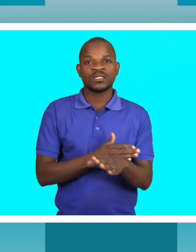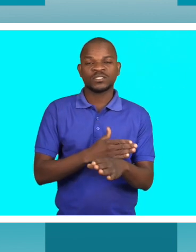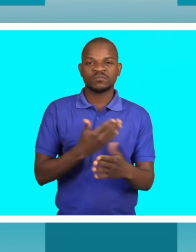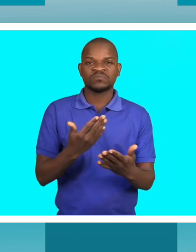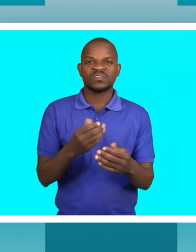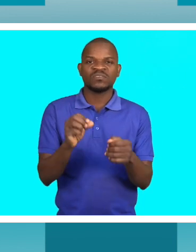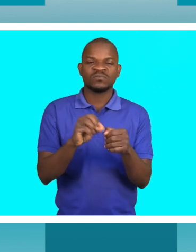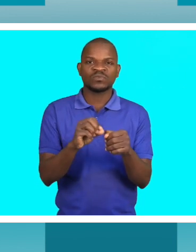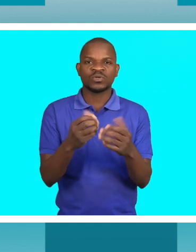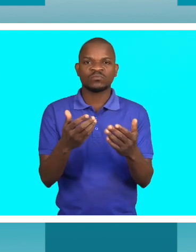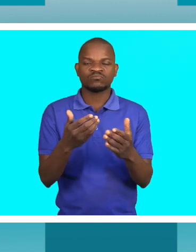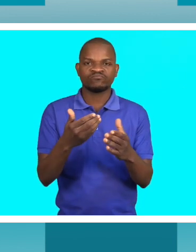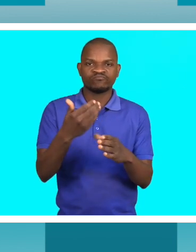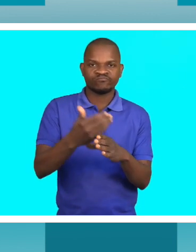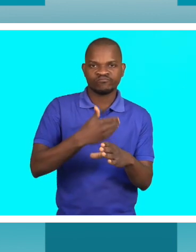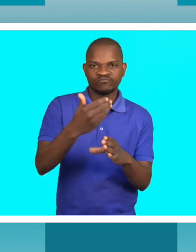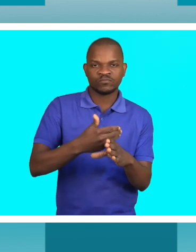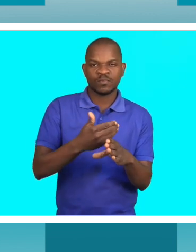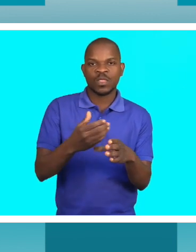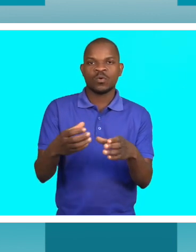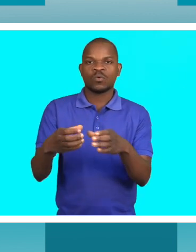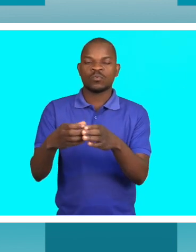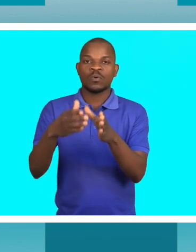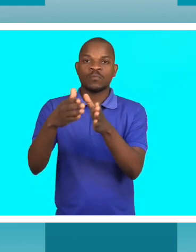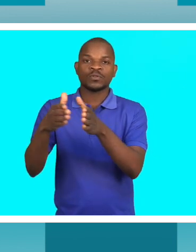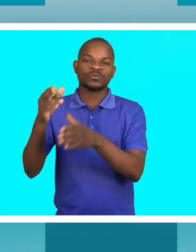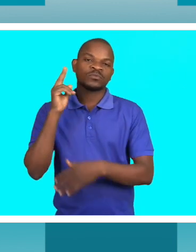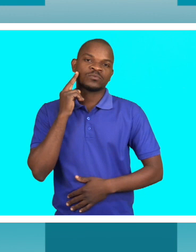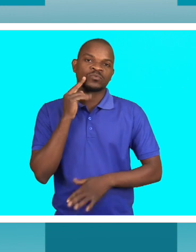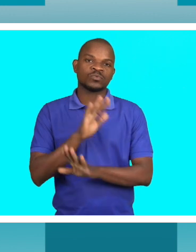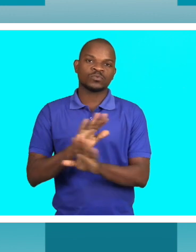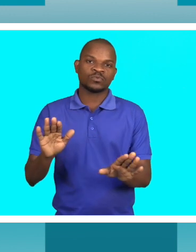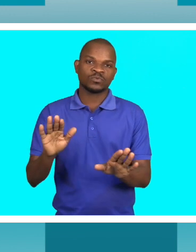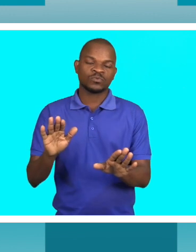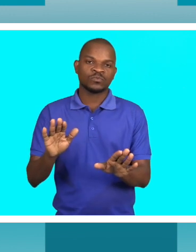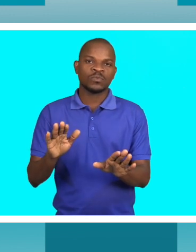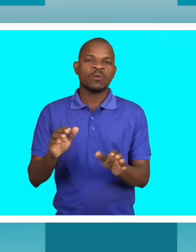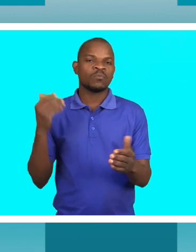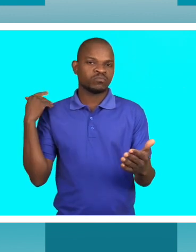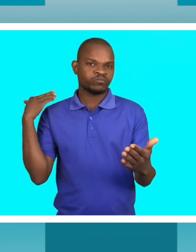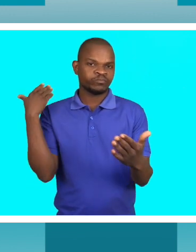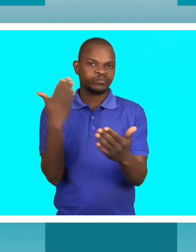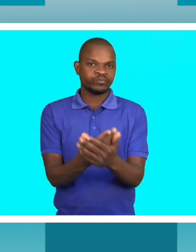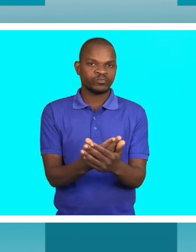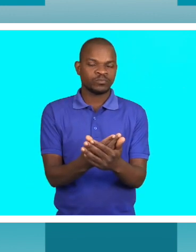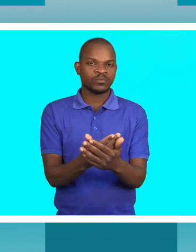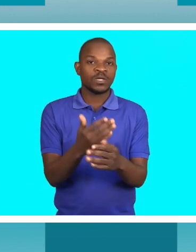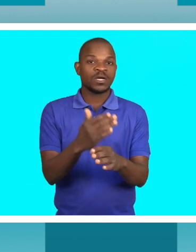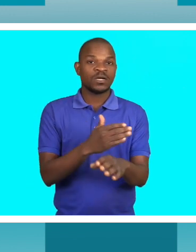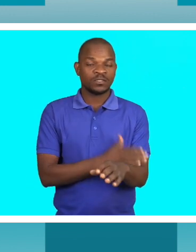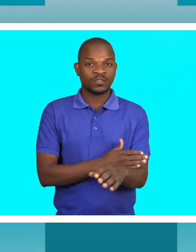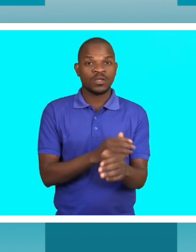vínhamos trabalhando apenas com atletas surdo-mutos, então já estamos a trabalhar com eles desde 2009,